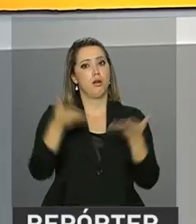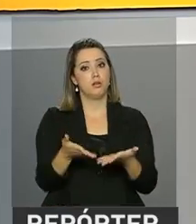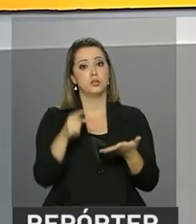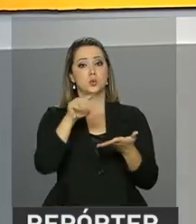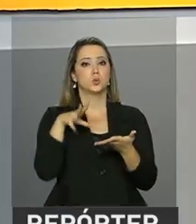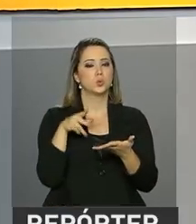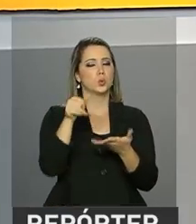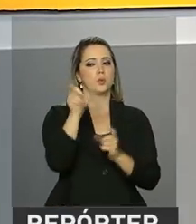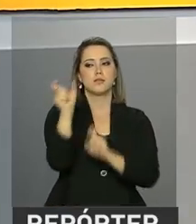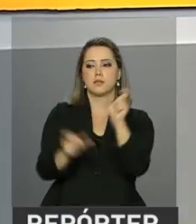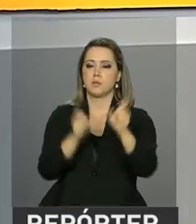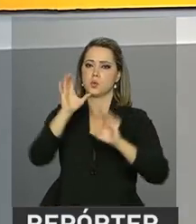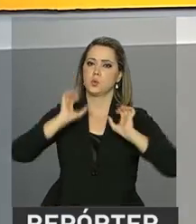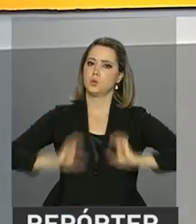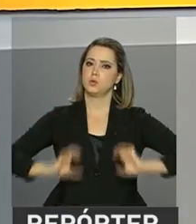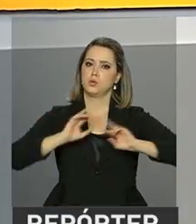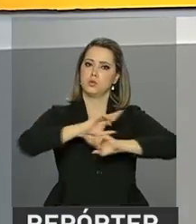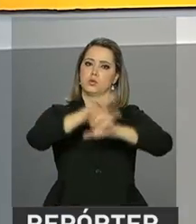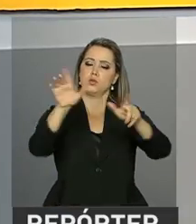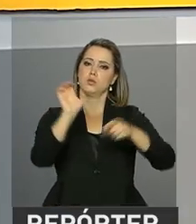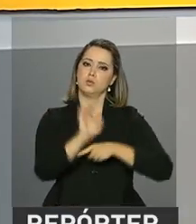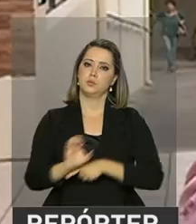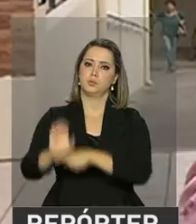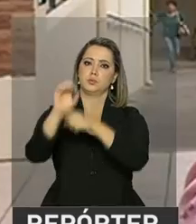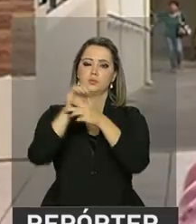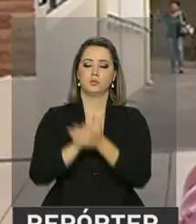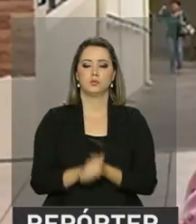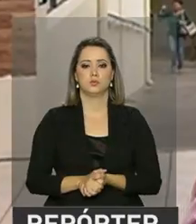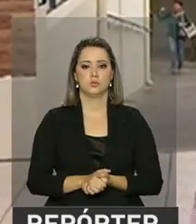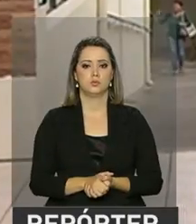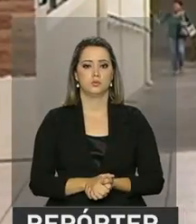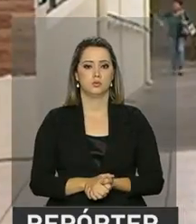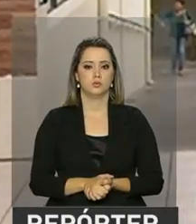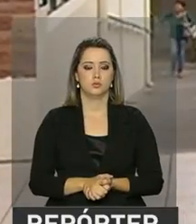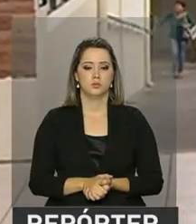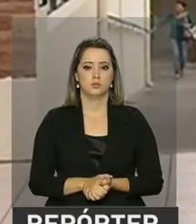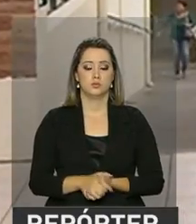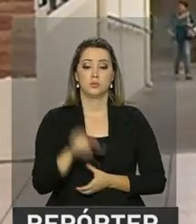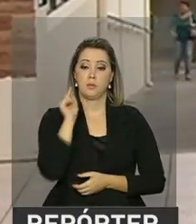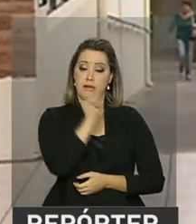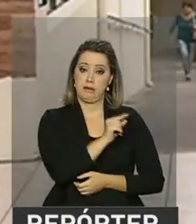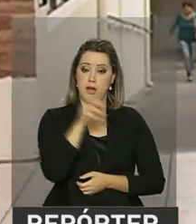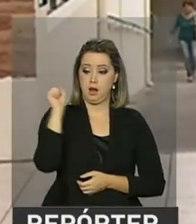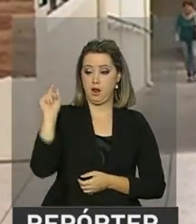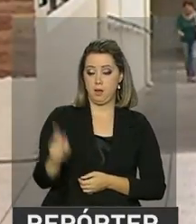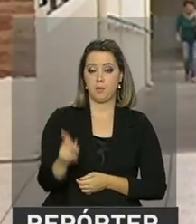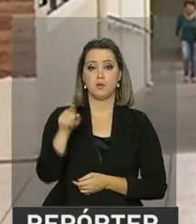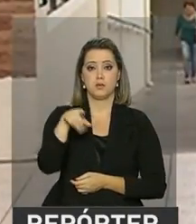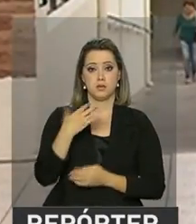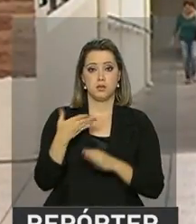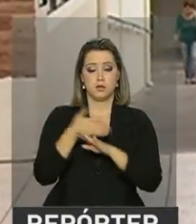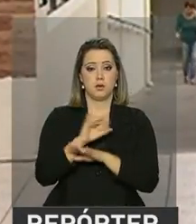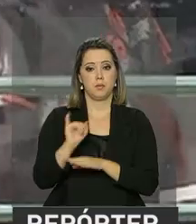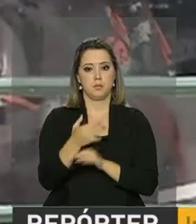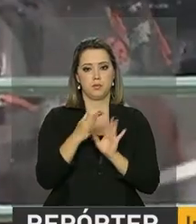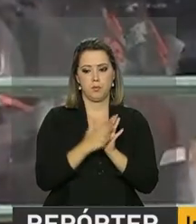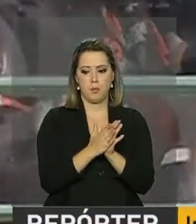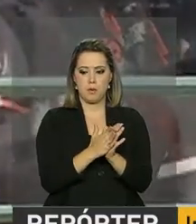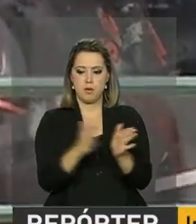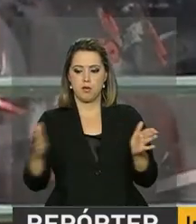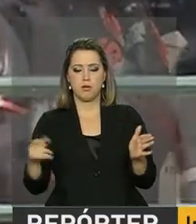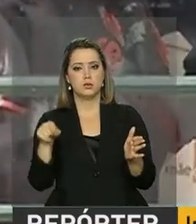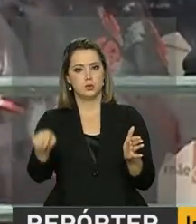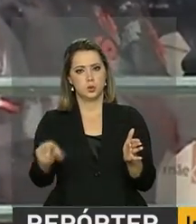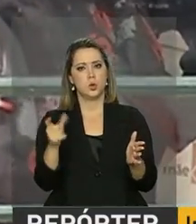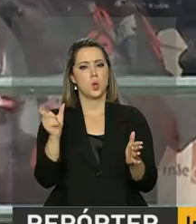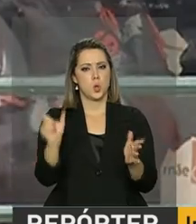para todos os cidadãos em vários estados a aposentada Maris Perini Aproveitou a prorrogação da campanha